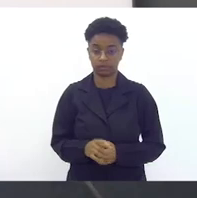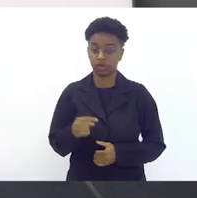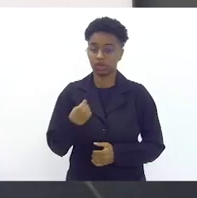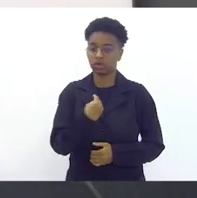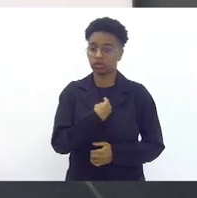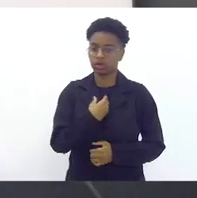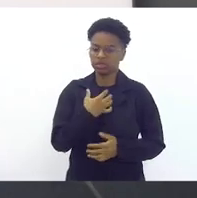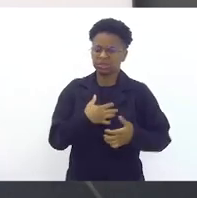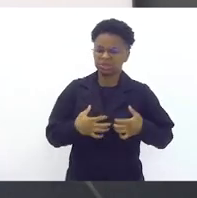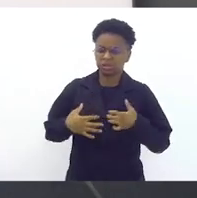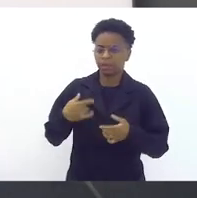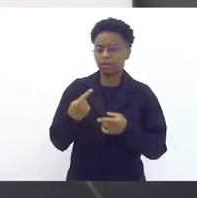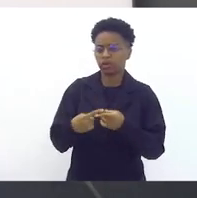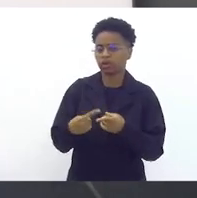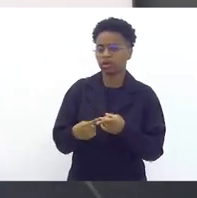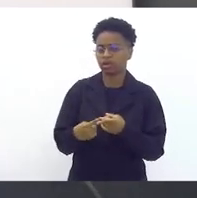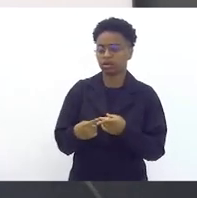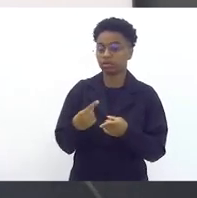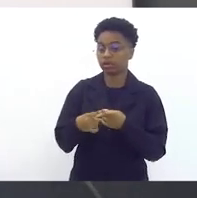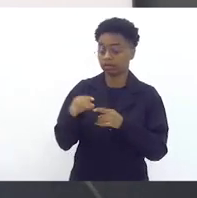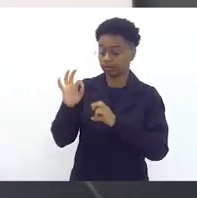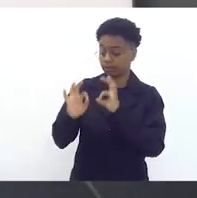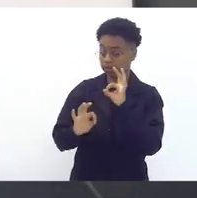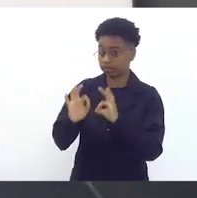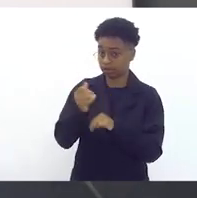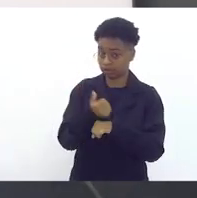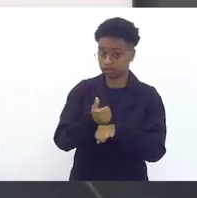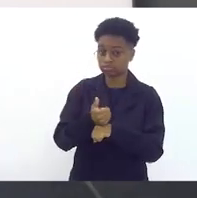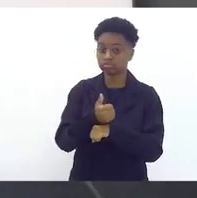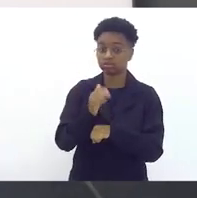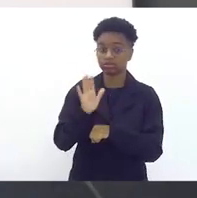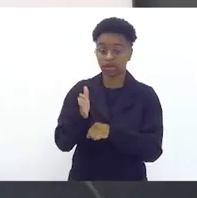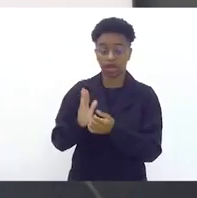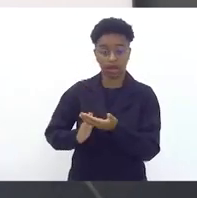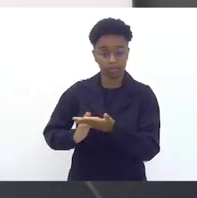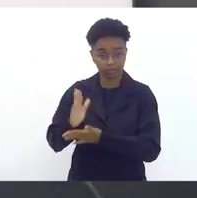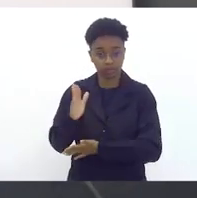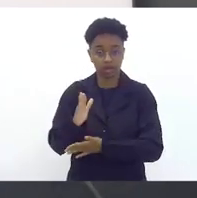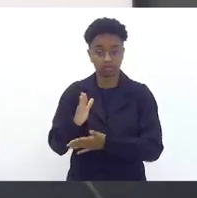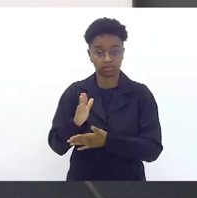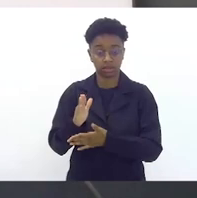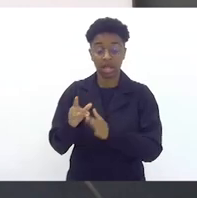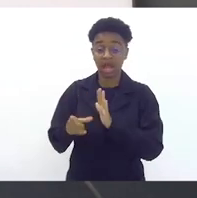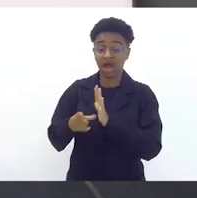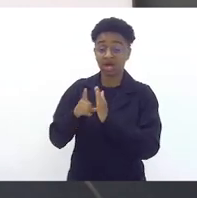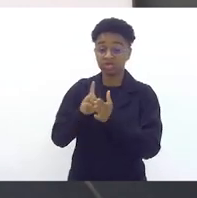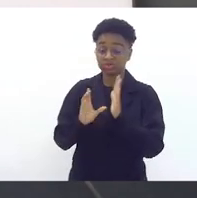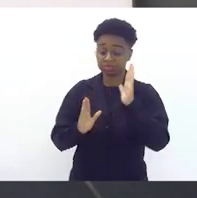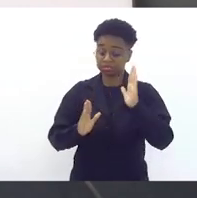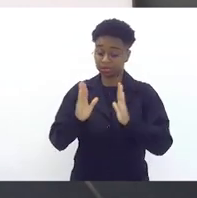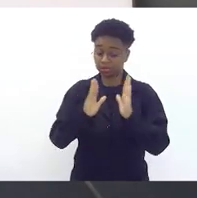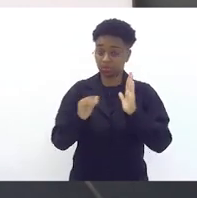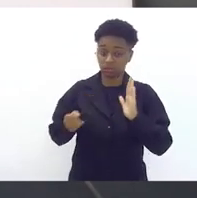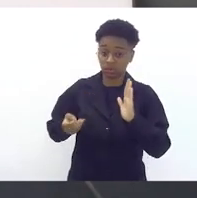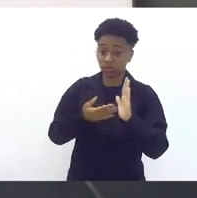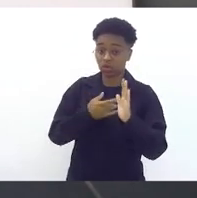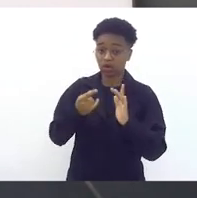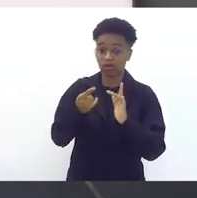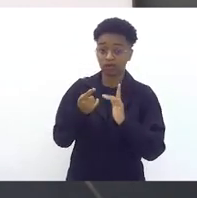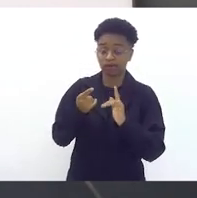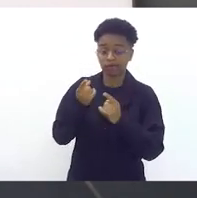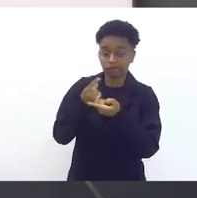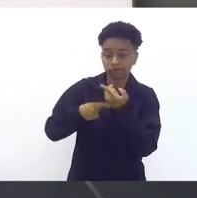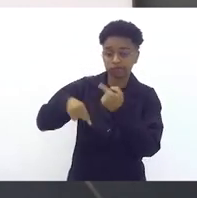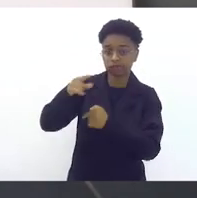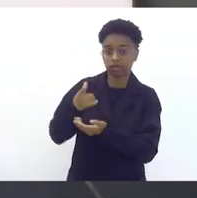indignação? O plano de cargos foi aprovado e efetivado antes do regime de recuperação fiscal novo ser assinado com o governo